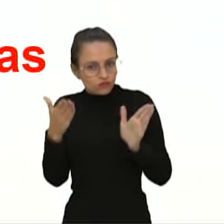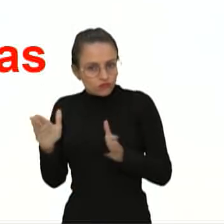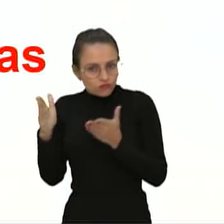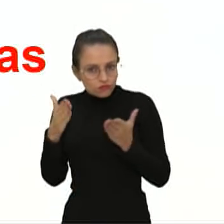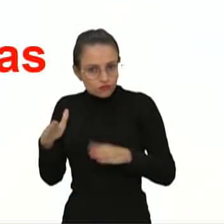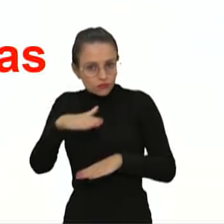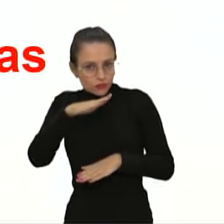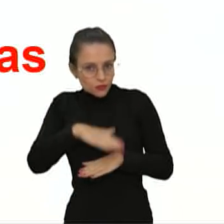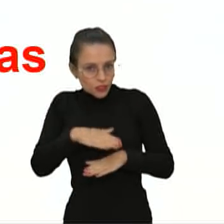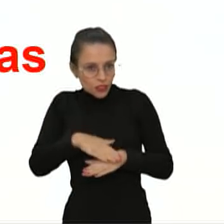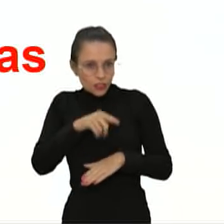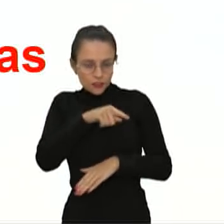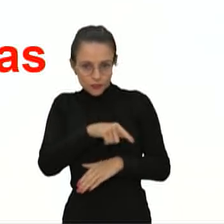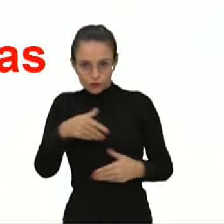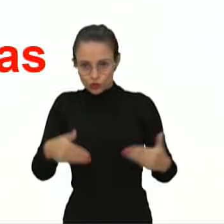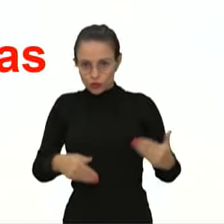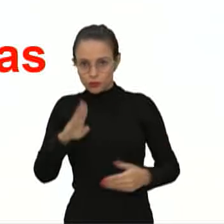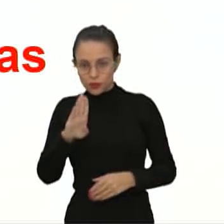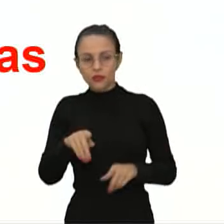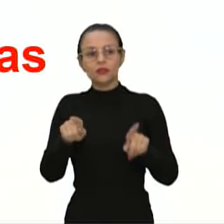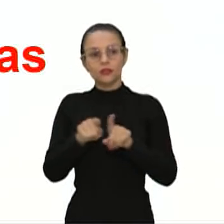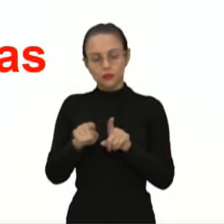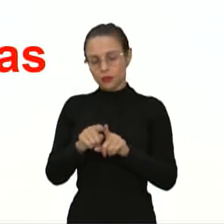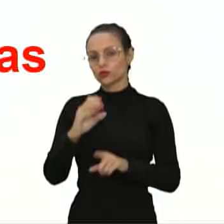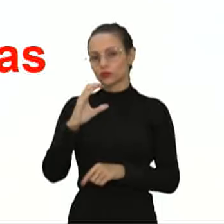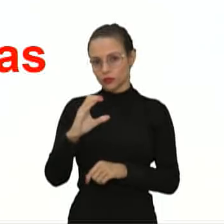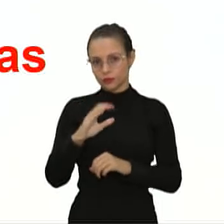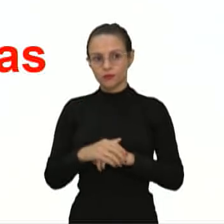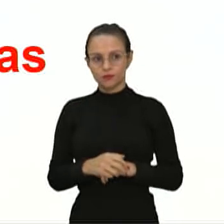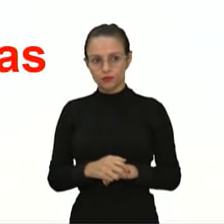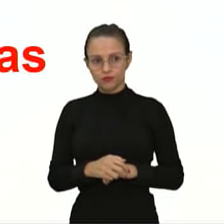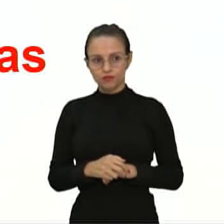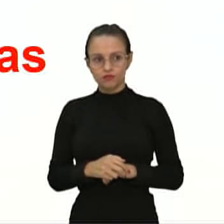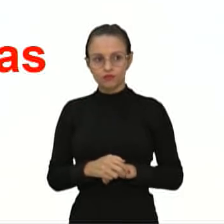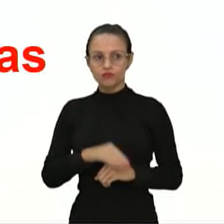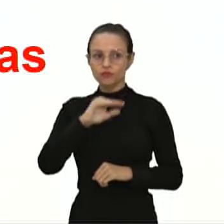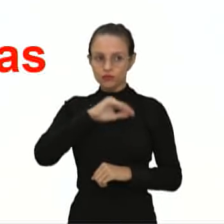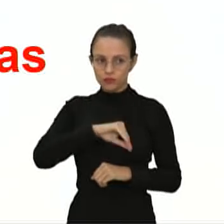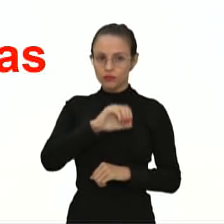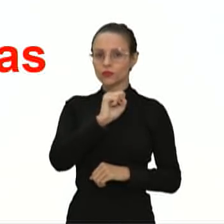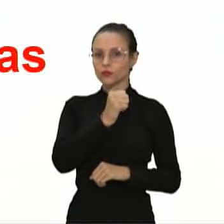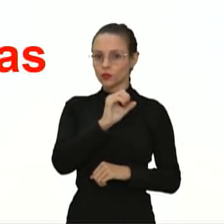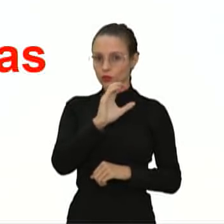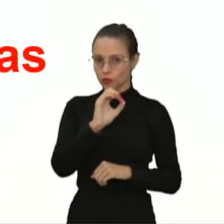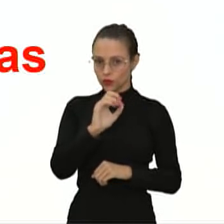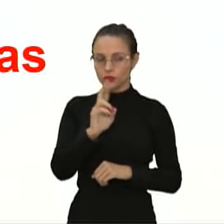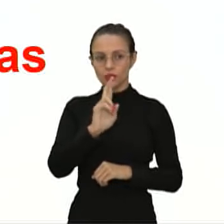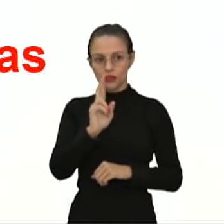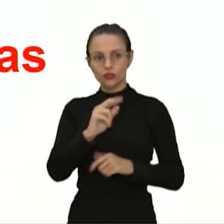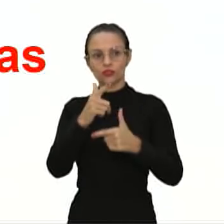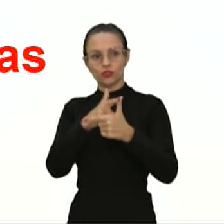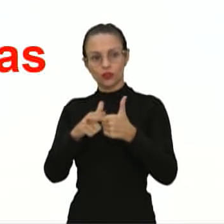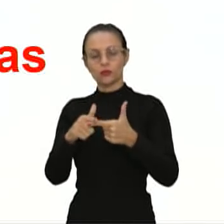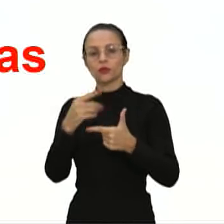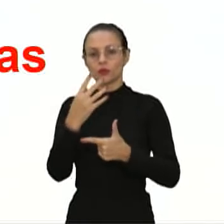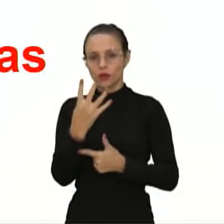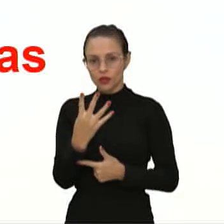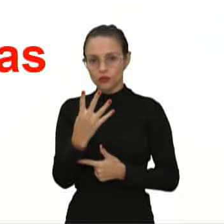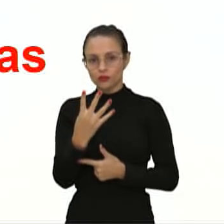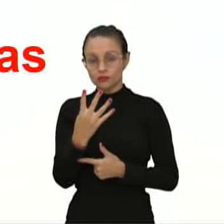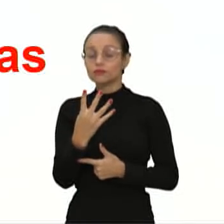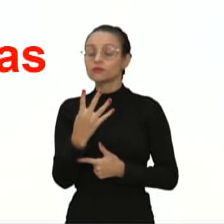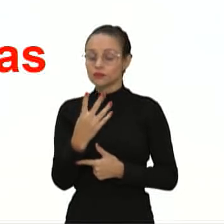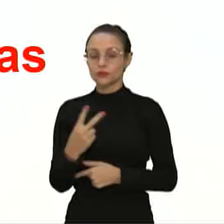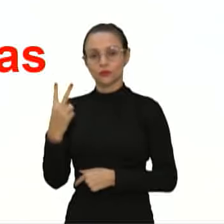produzidas por esse funcionário. E a mesma coisa com o funcionário C. Ele ganhou R$ 800, divididos por